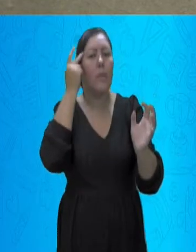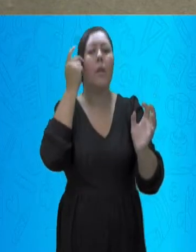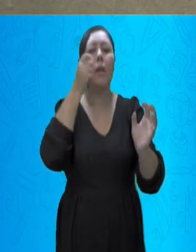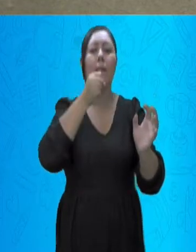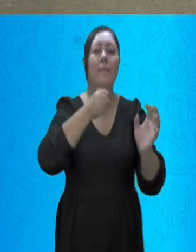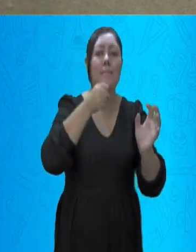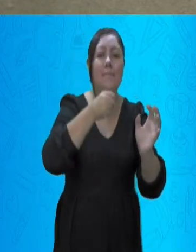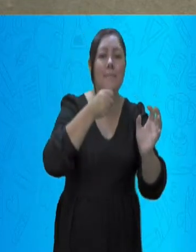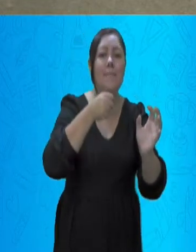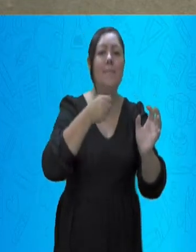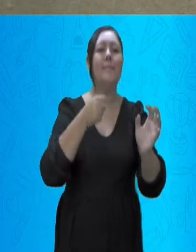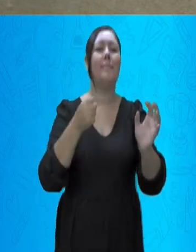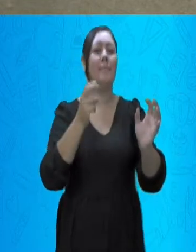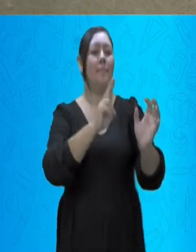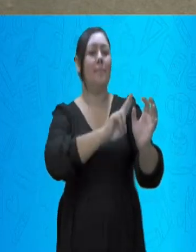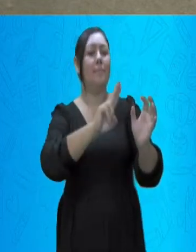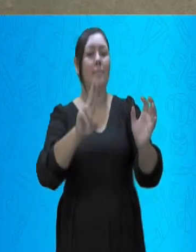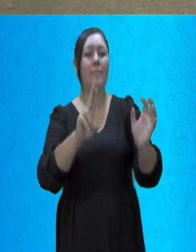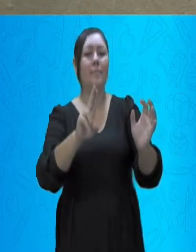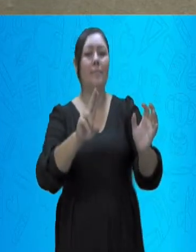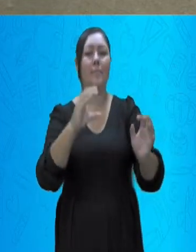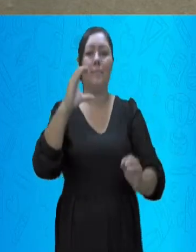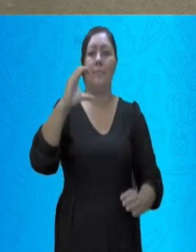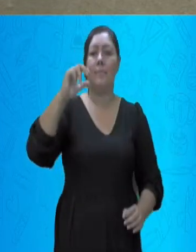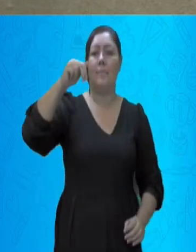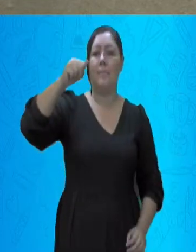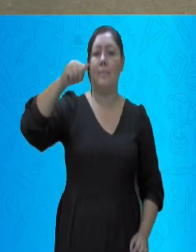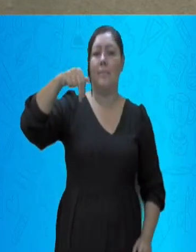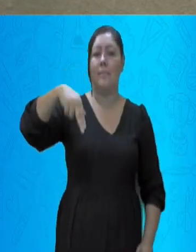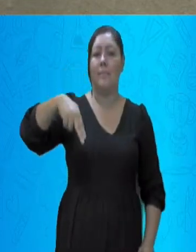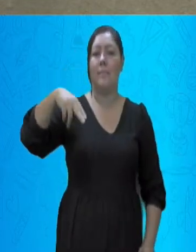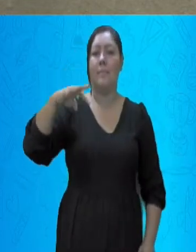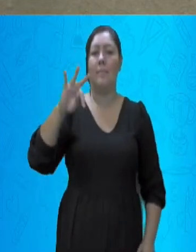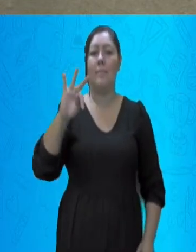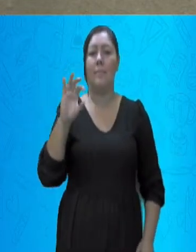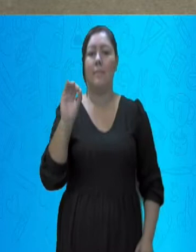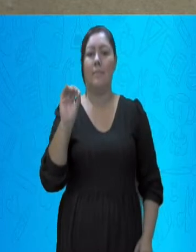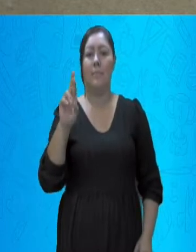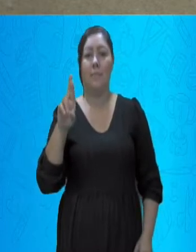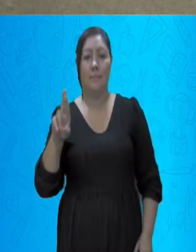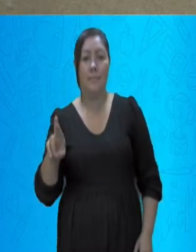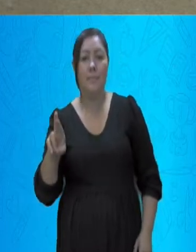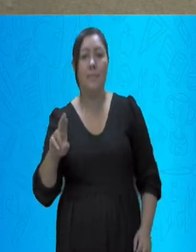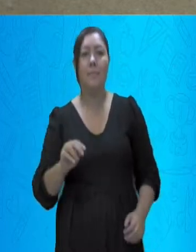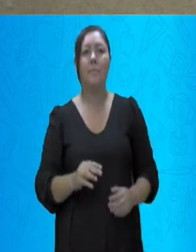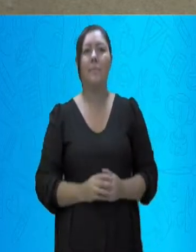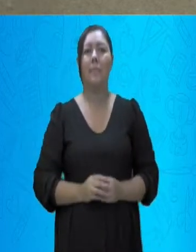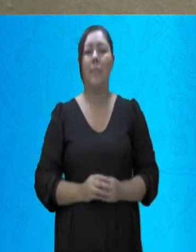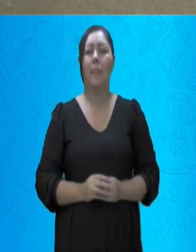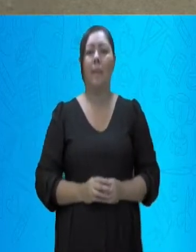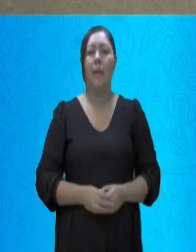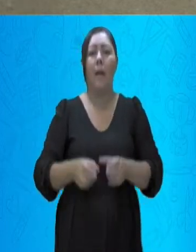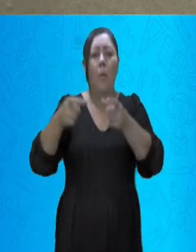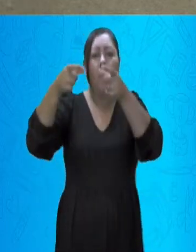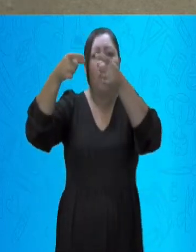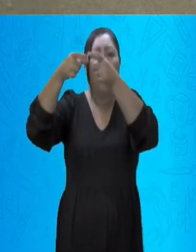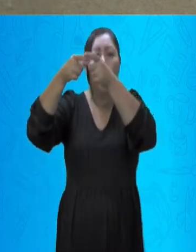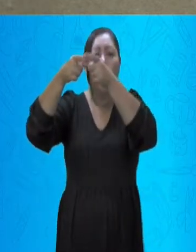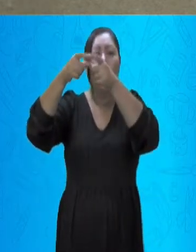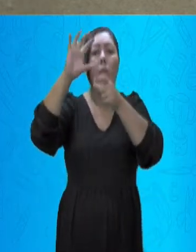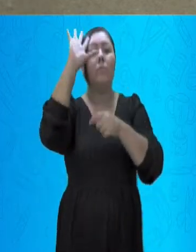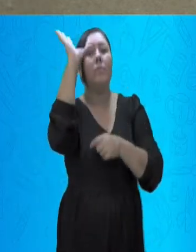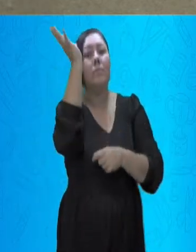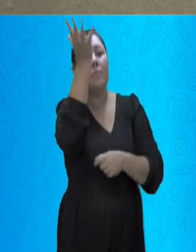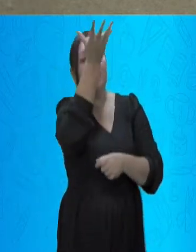característica, nós demos o nome de cantor. E planeta, nós temos vários planetas. Eu